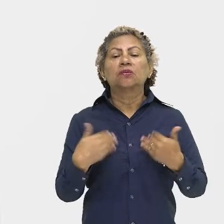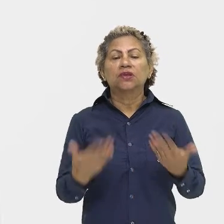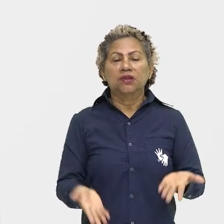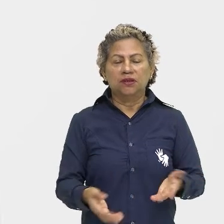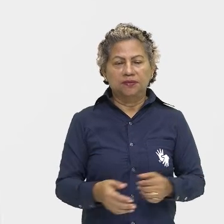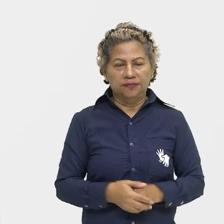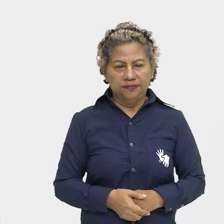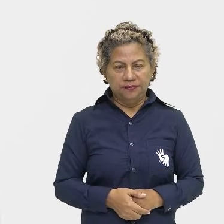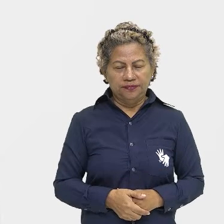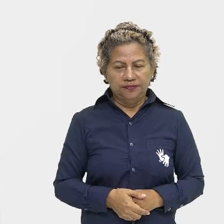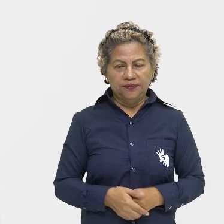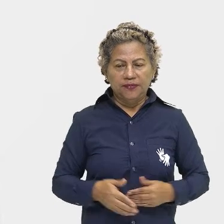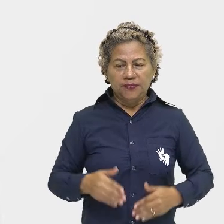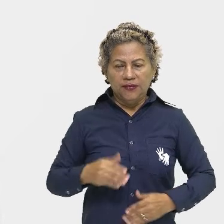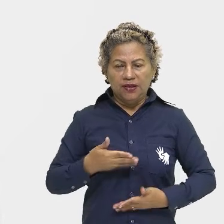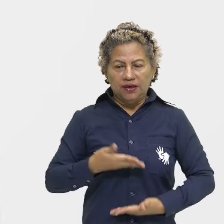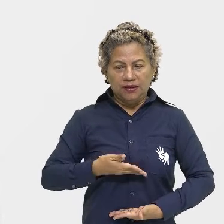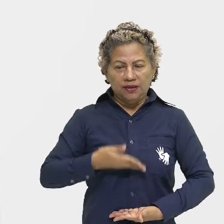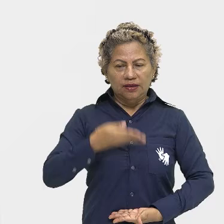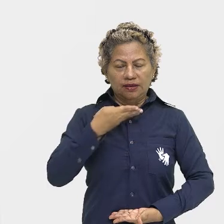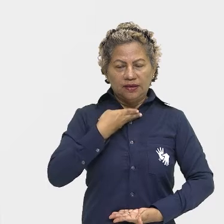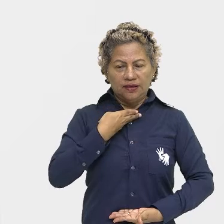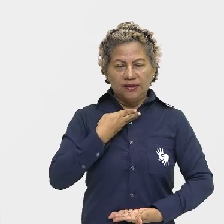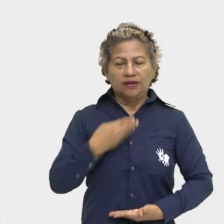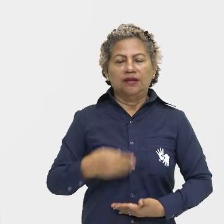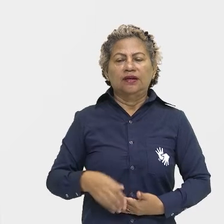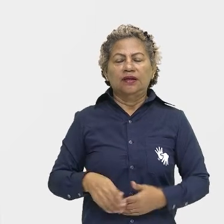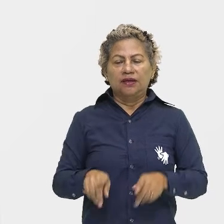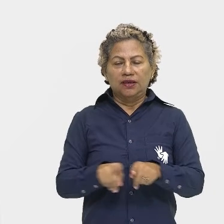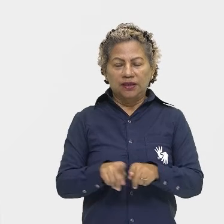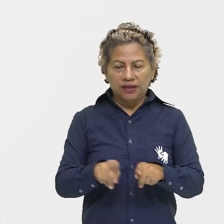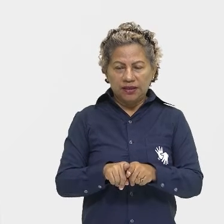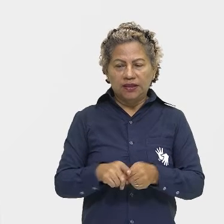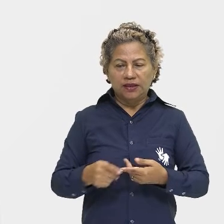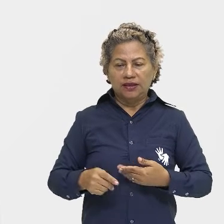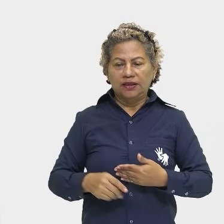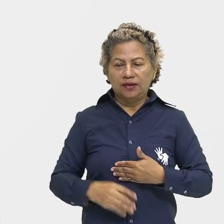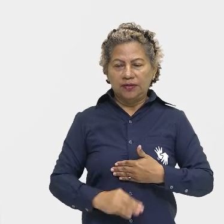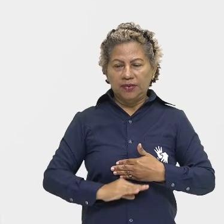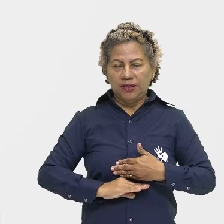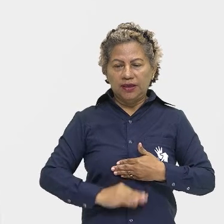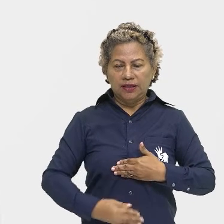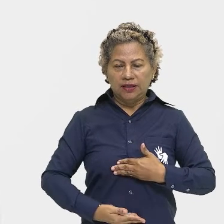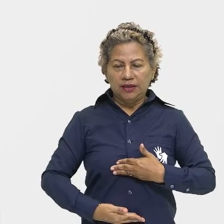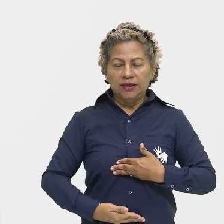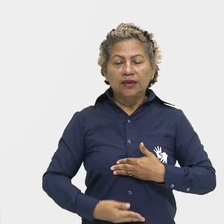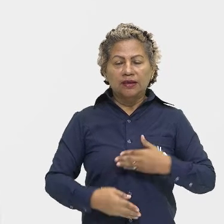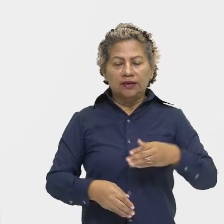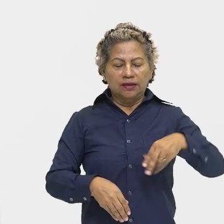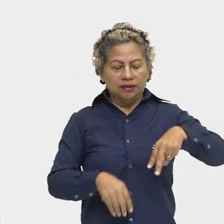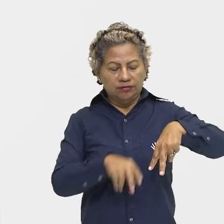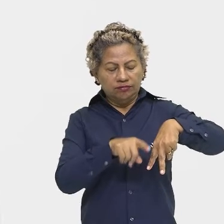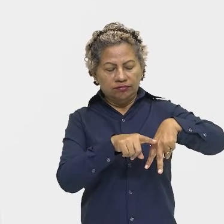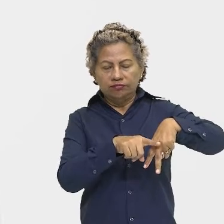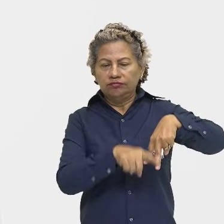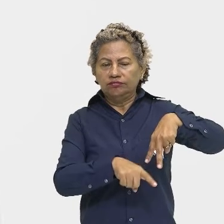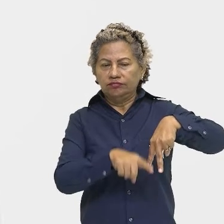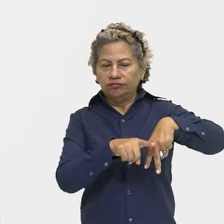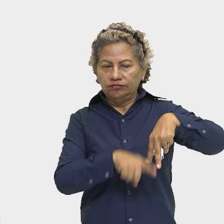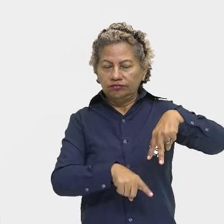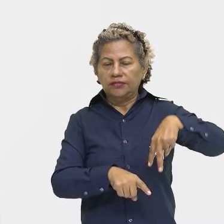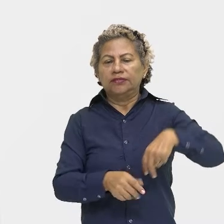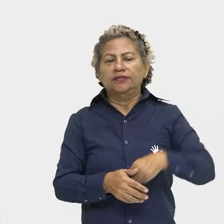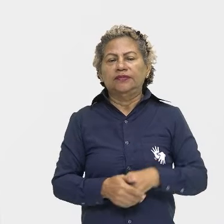níveis? Superior, médio e inferior. Quantas direções pode